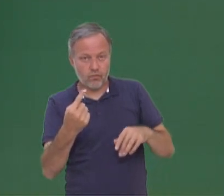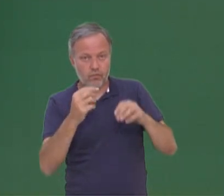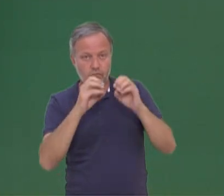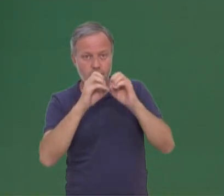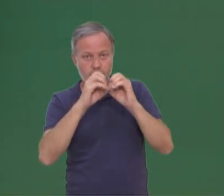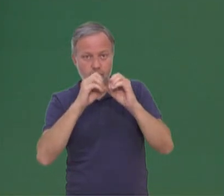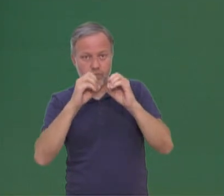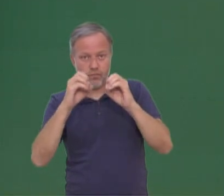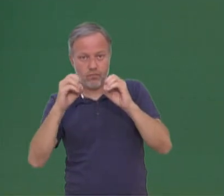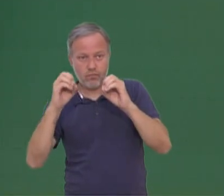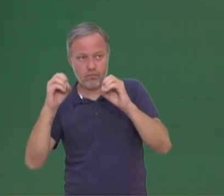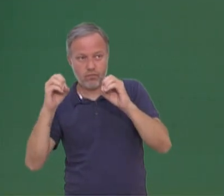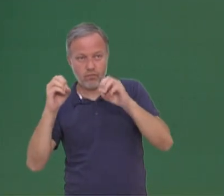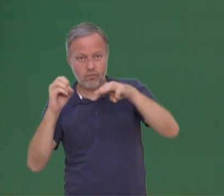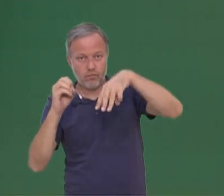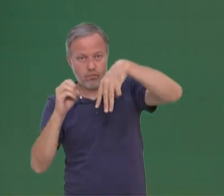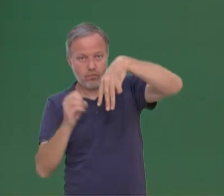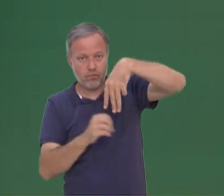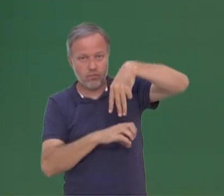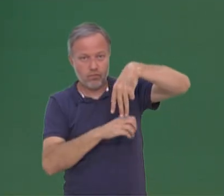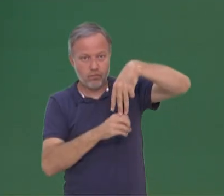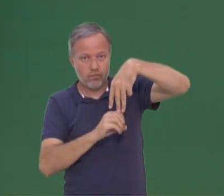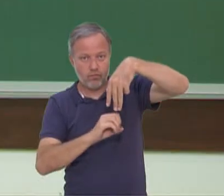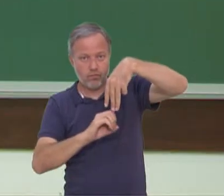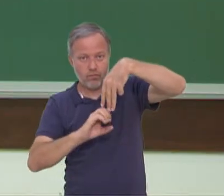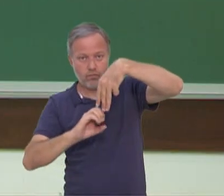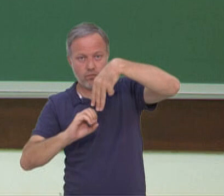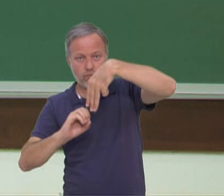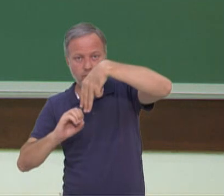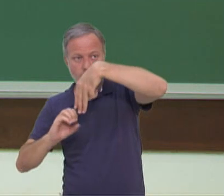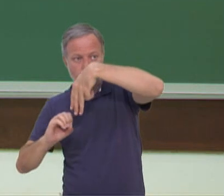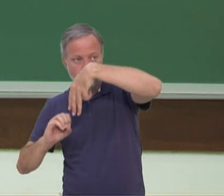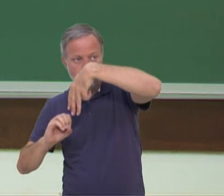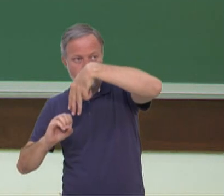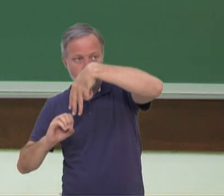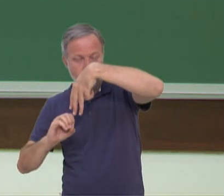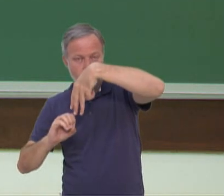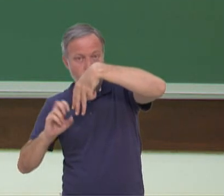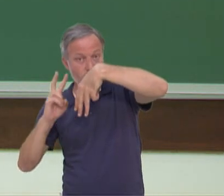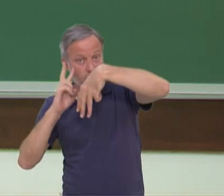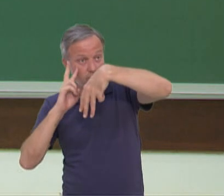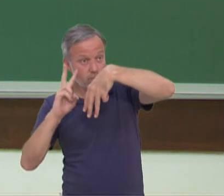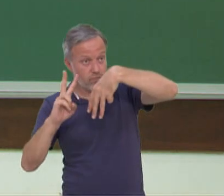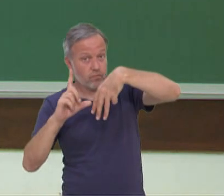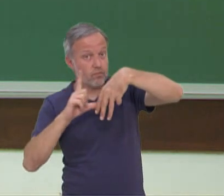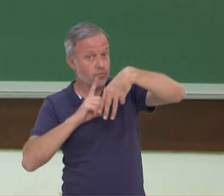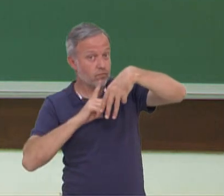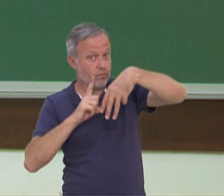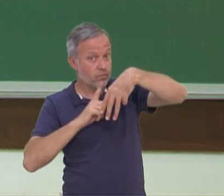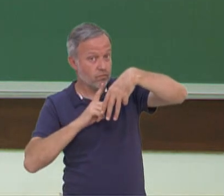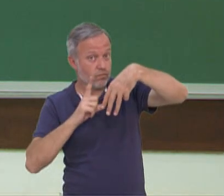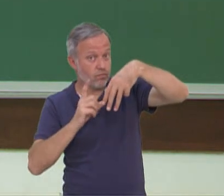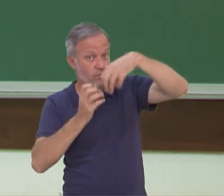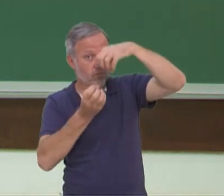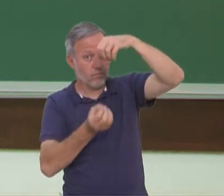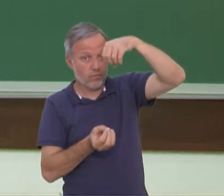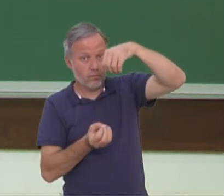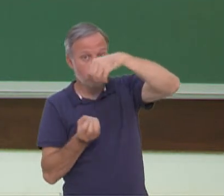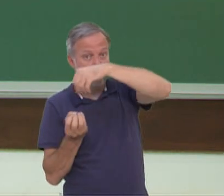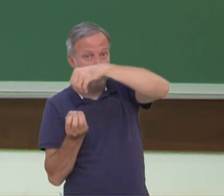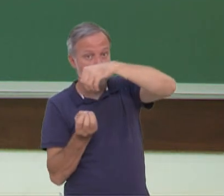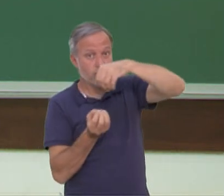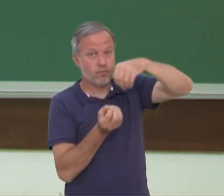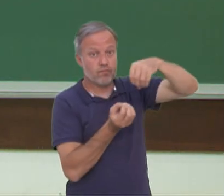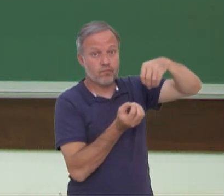toda. Maravilha? Descoberta de Singer, Nicholson e Marquesi. Eles que descobriram isso. Aí o que eles